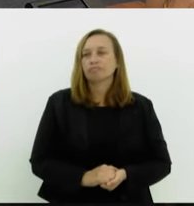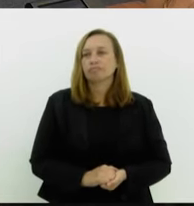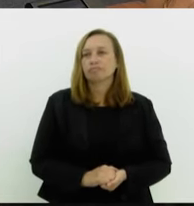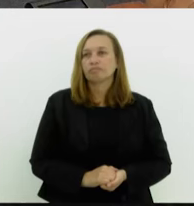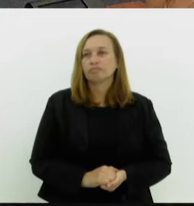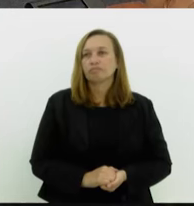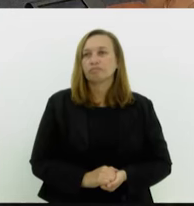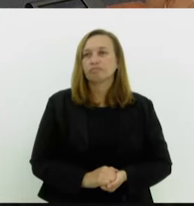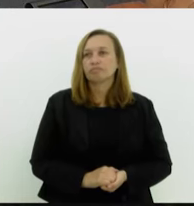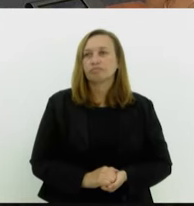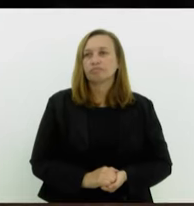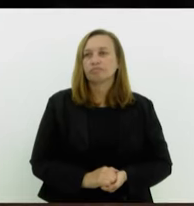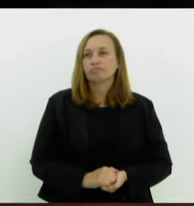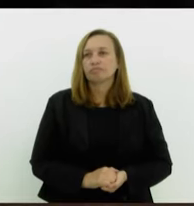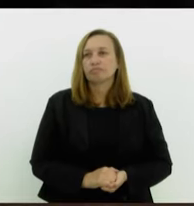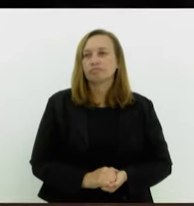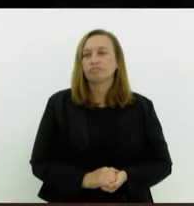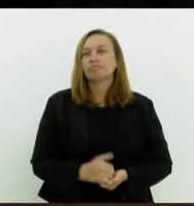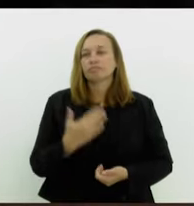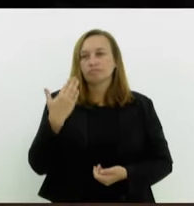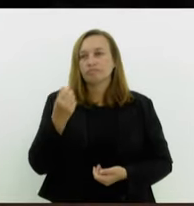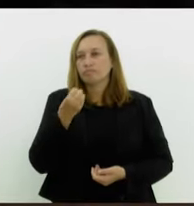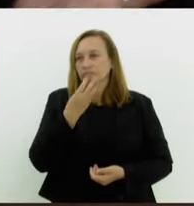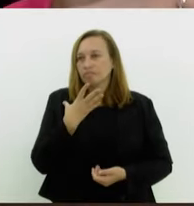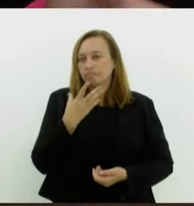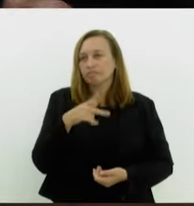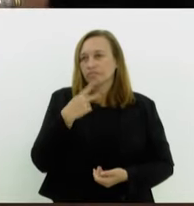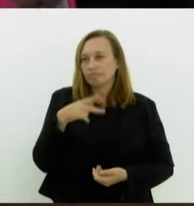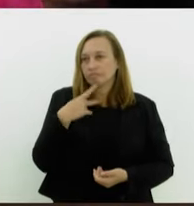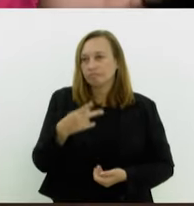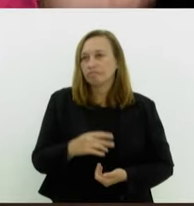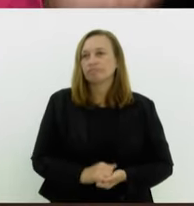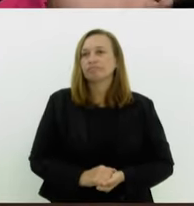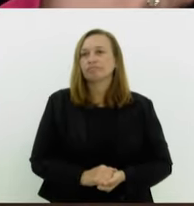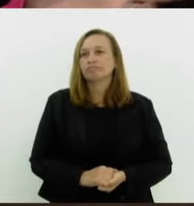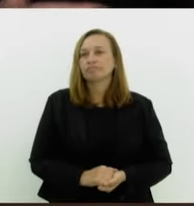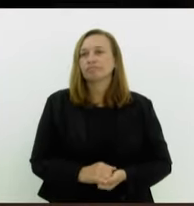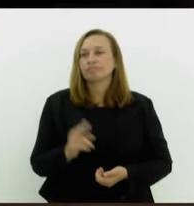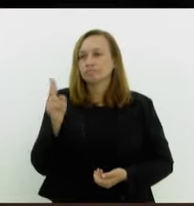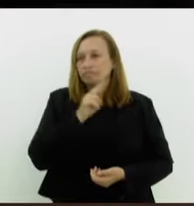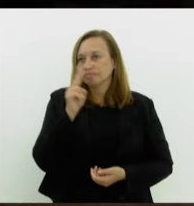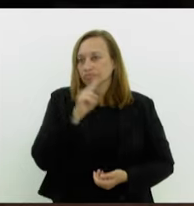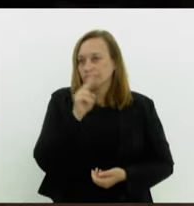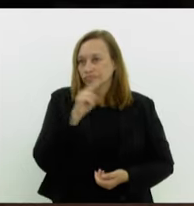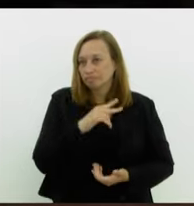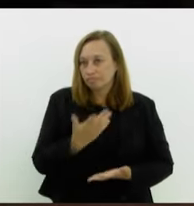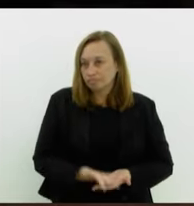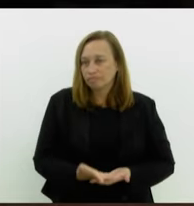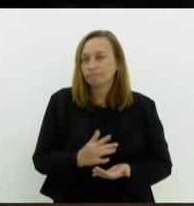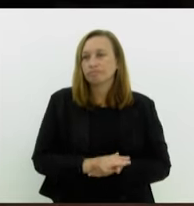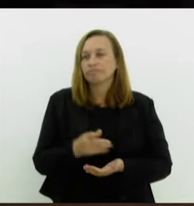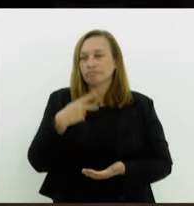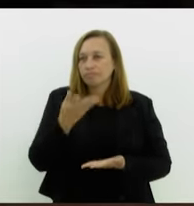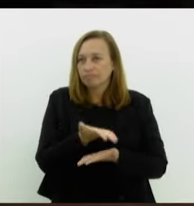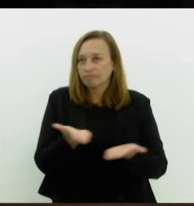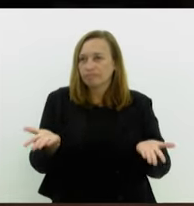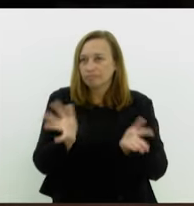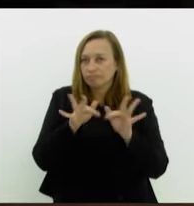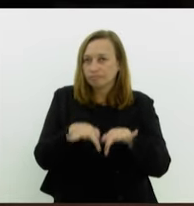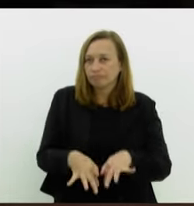de longe e tal mas olha tem muita coisa boa ainda para falar estamos acelerando o máximo e dizer para vocês que ao